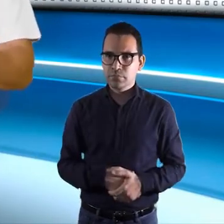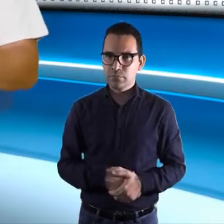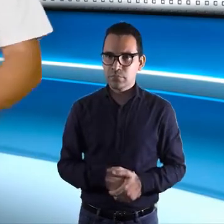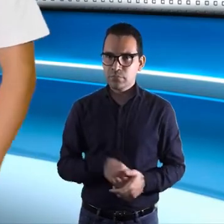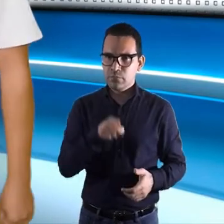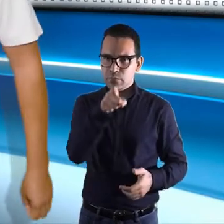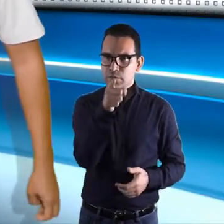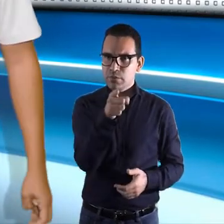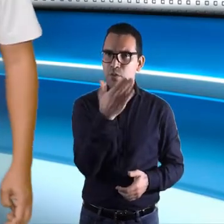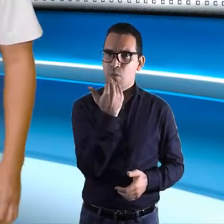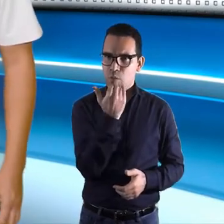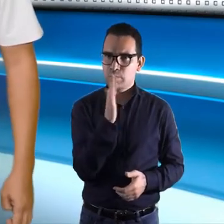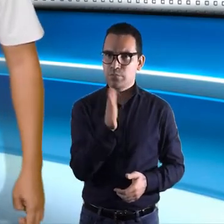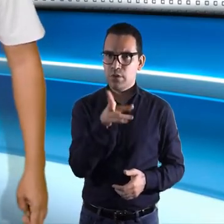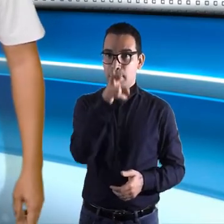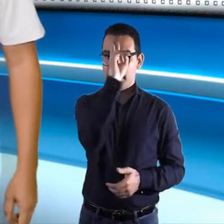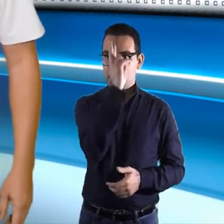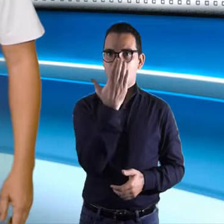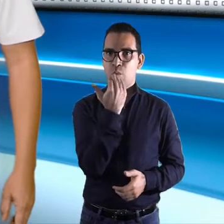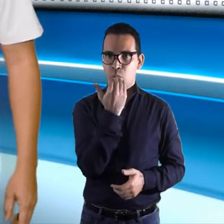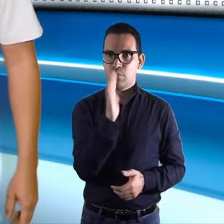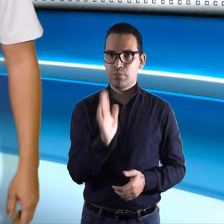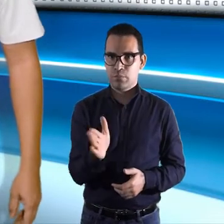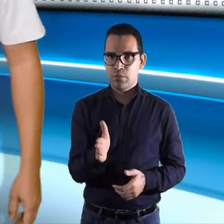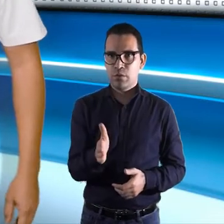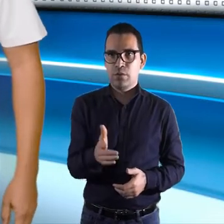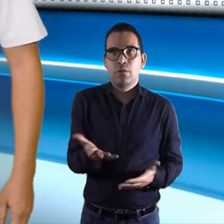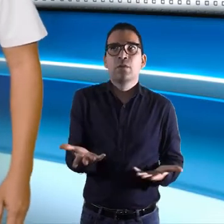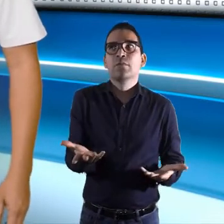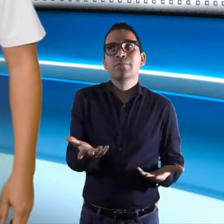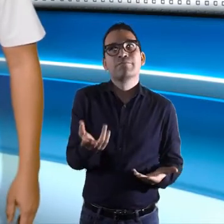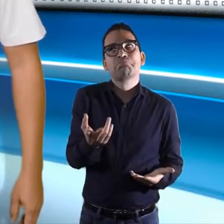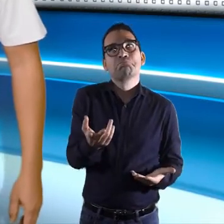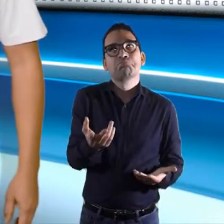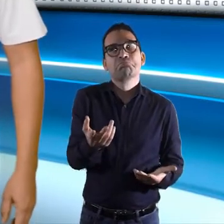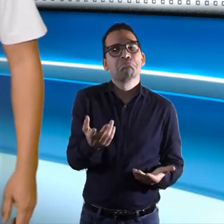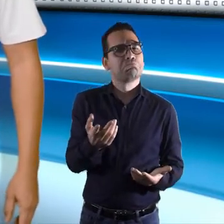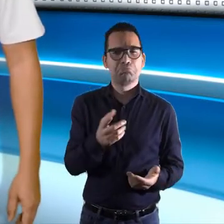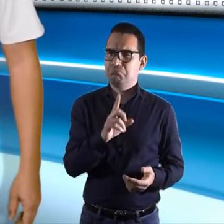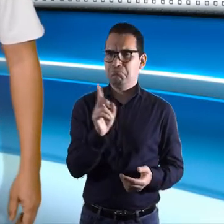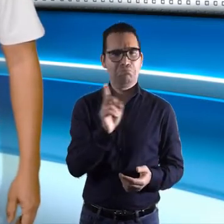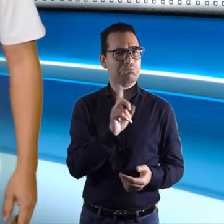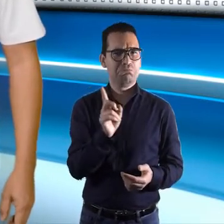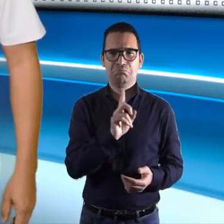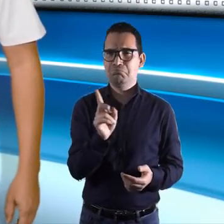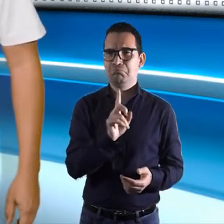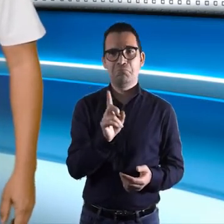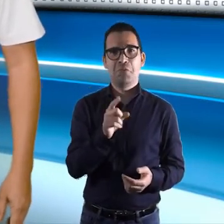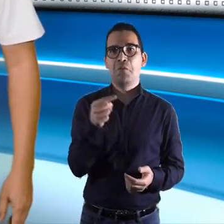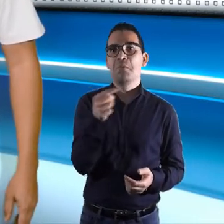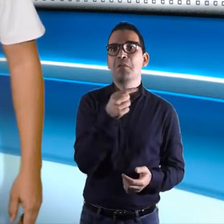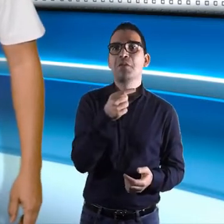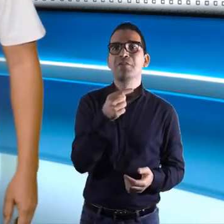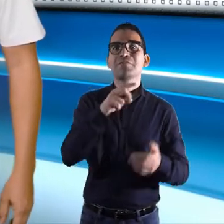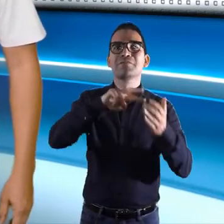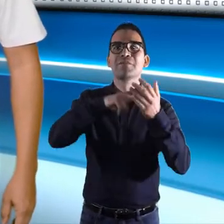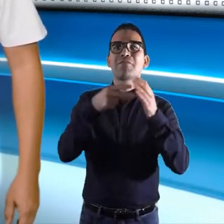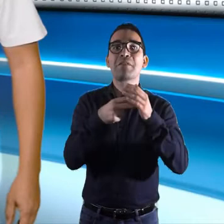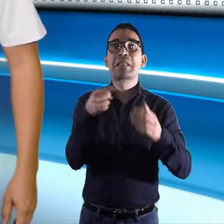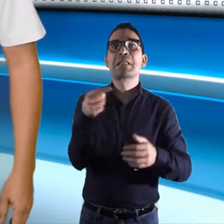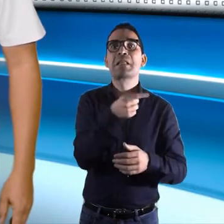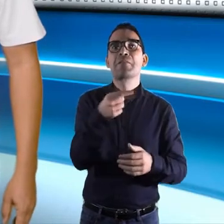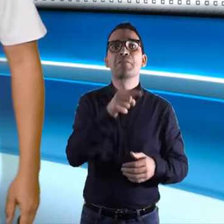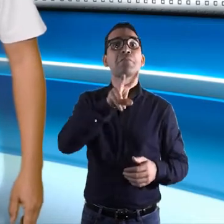já almoçou hoje? Provavelmente você vai dizer negativo. Não